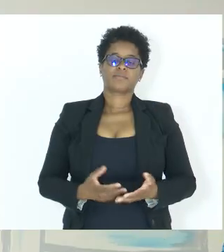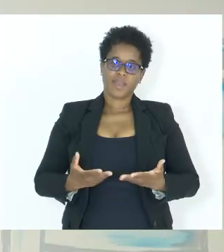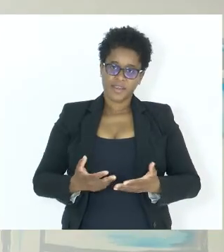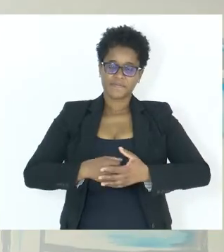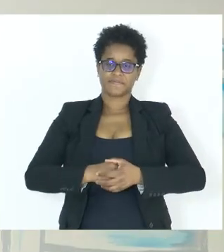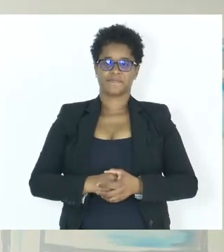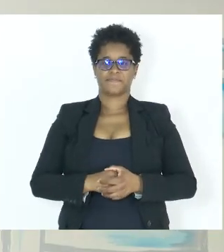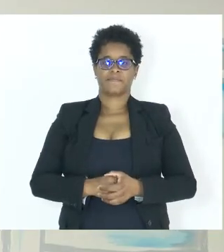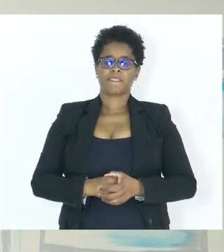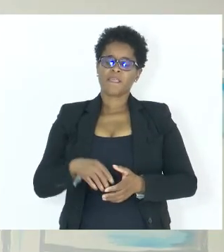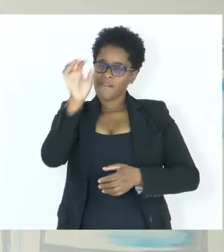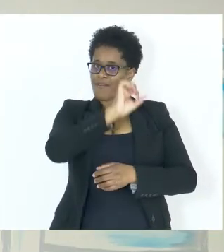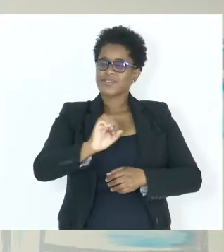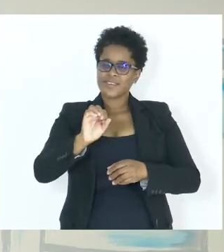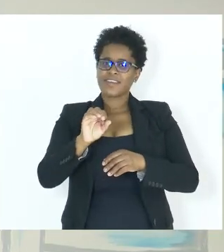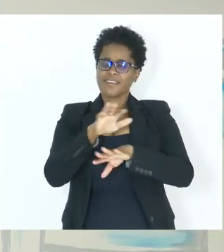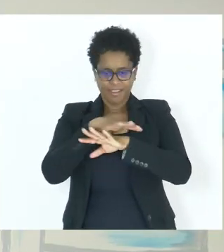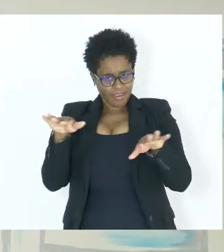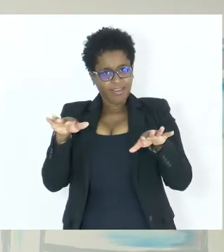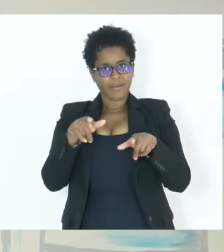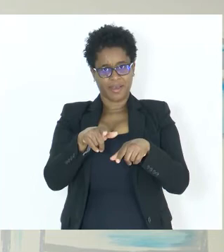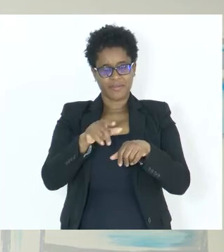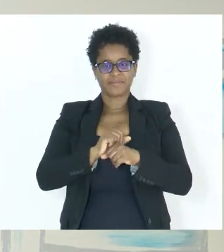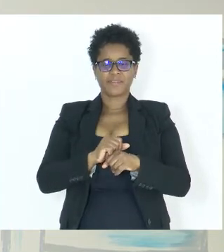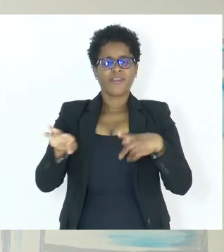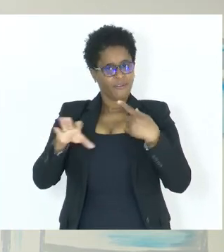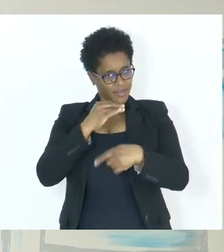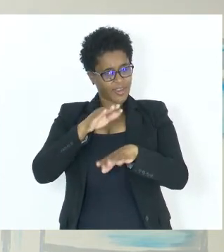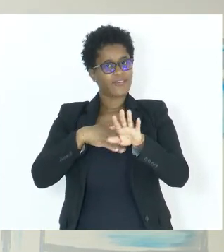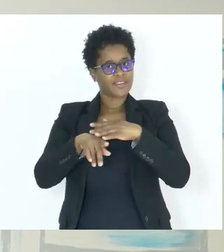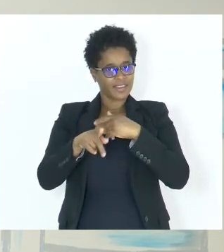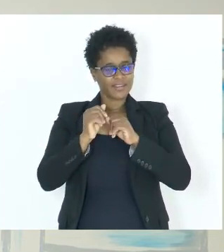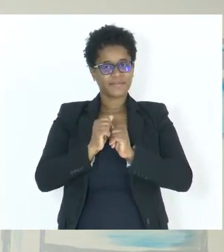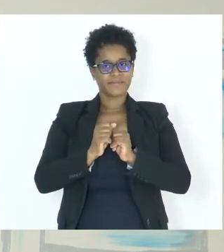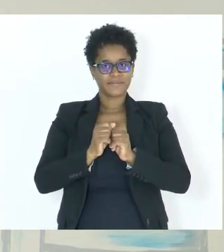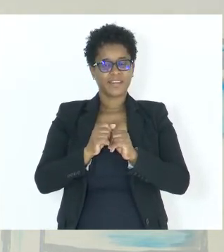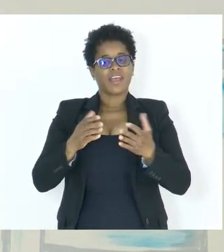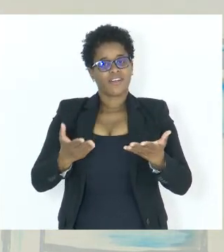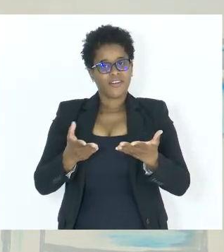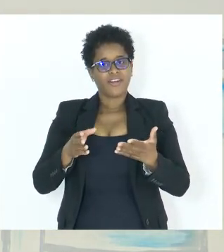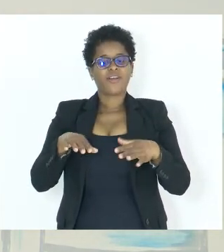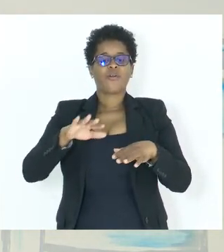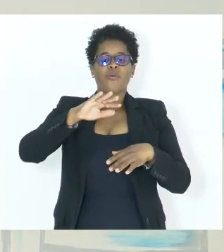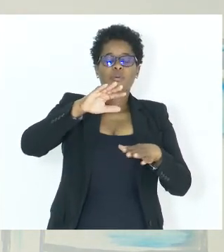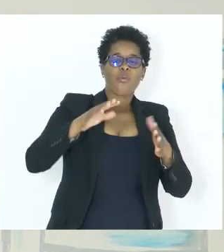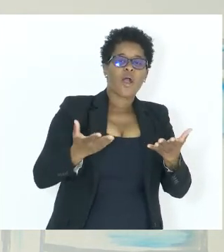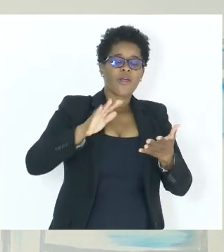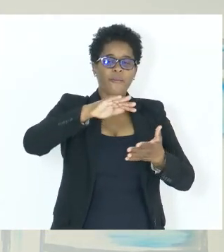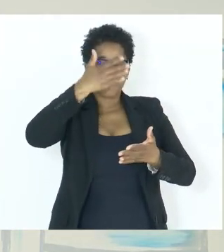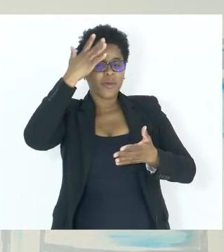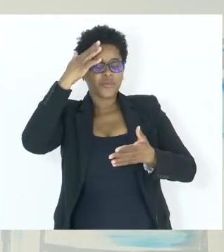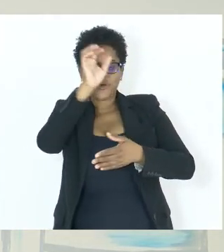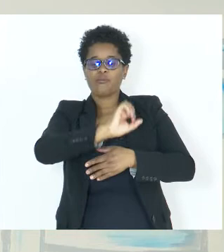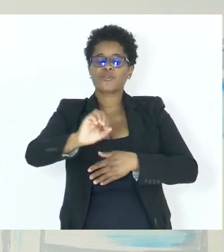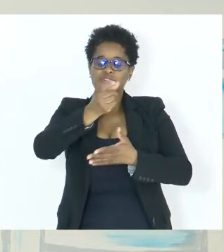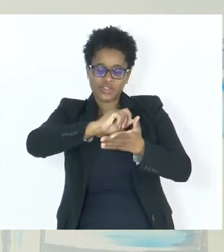Bem, vocês já terminaram? Conseguiram? Vamos, qual é o primeiro número que vocês